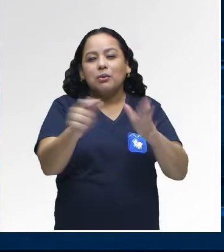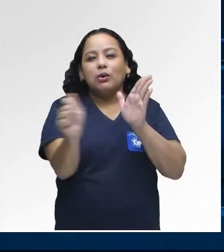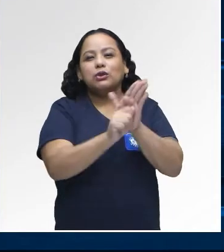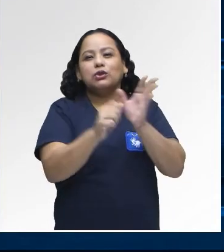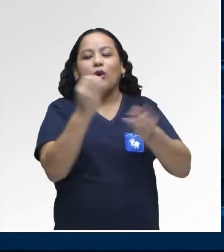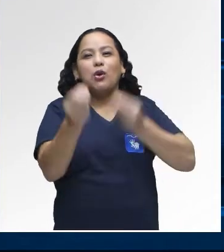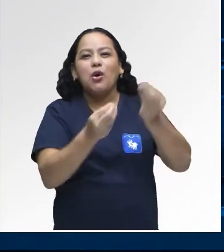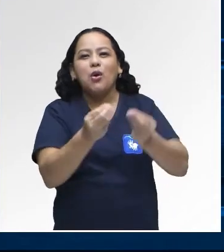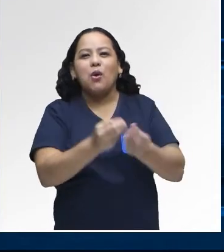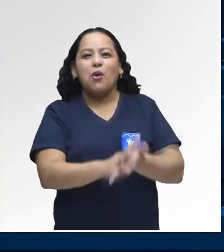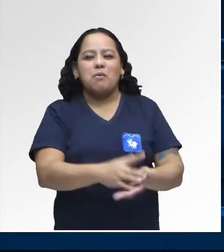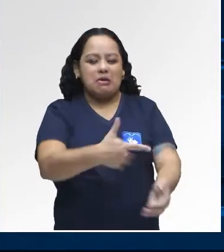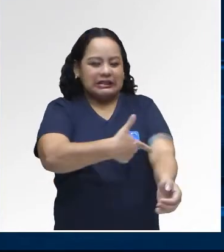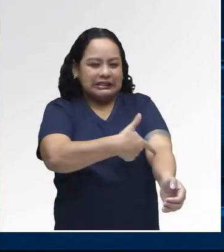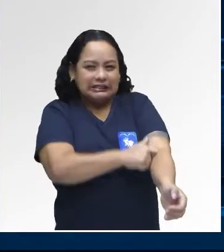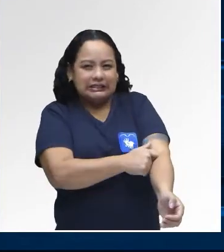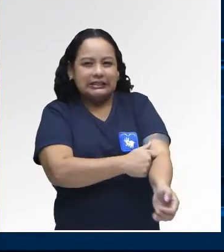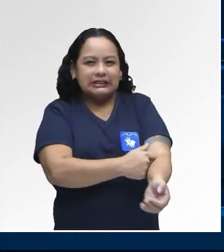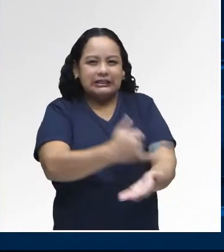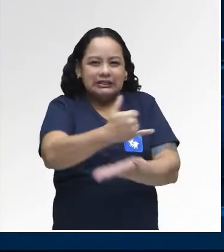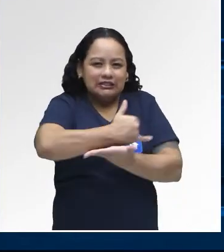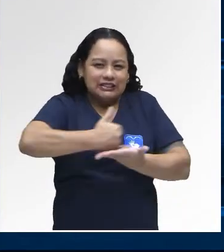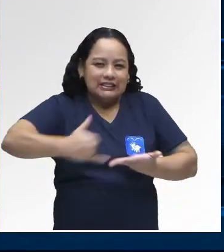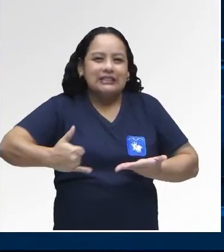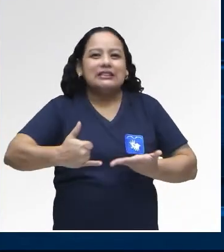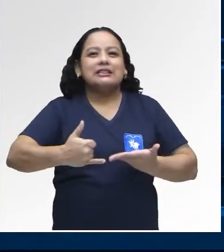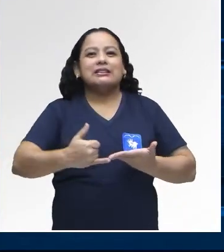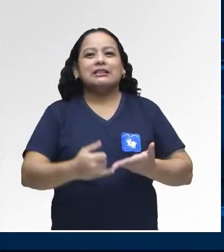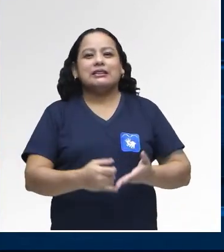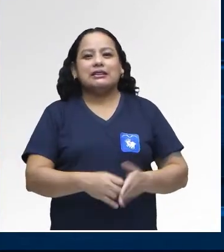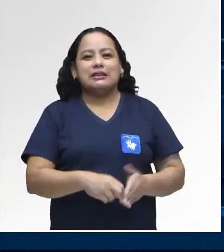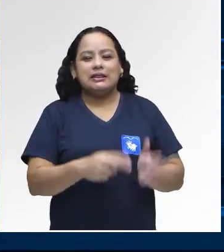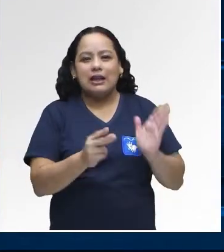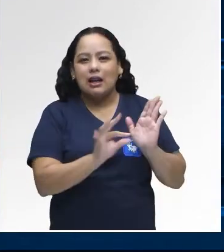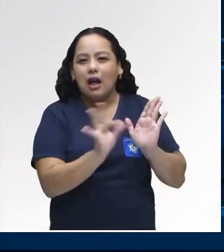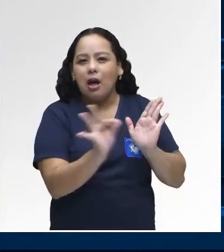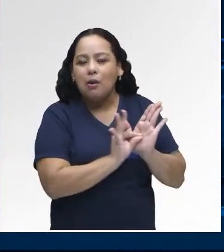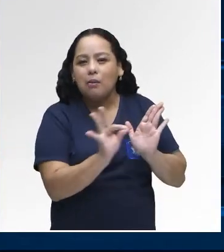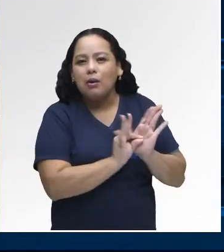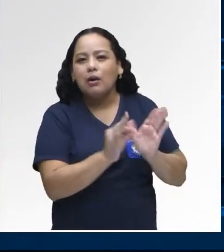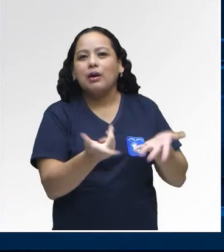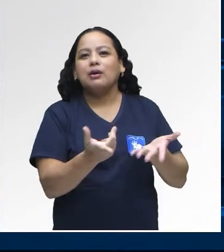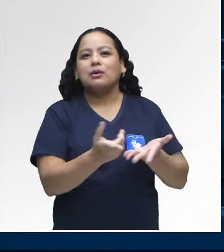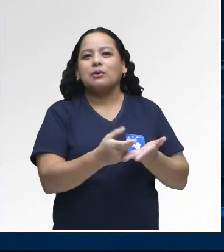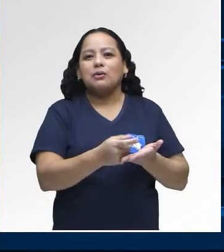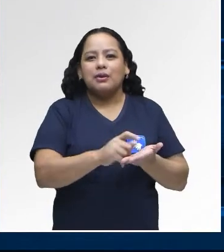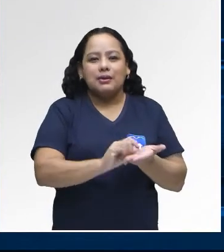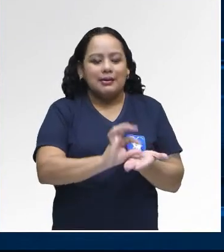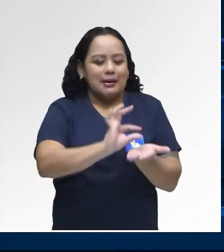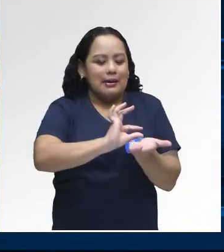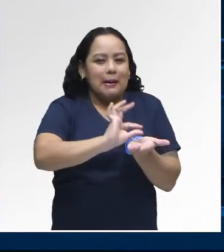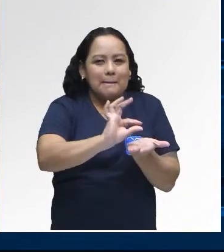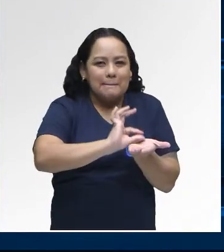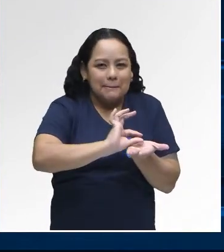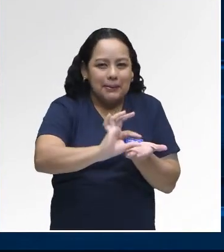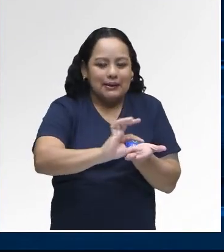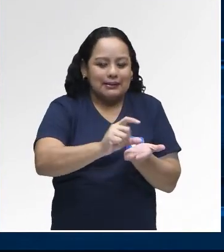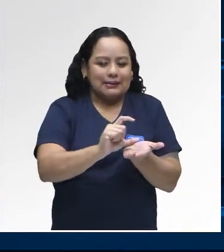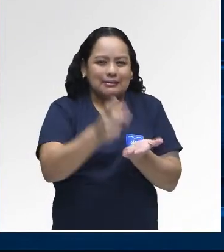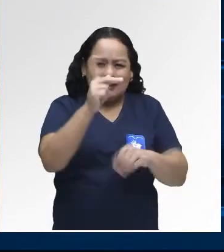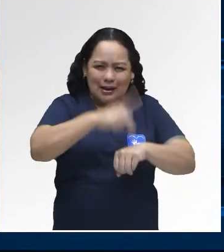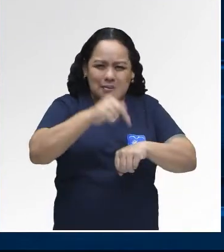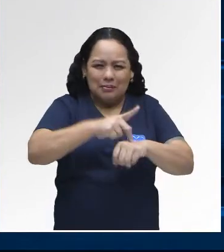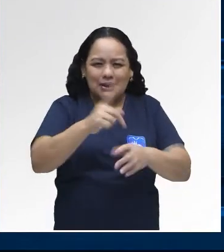como heroína, cocaína, a maconha, o crack, essas drogas que